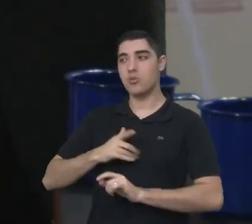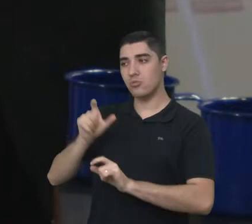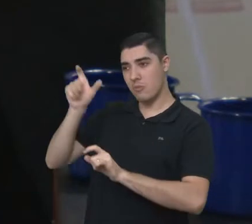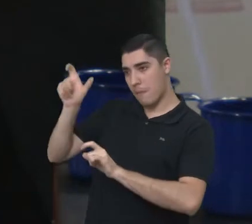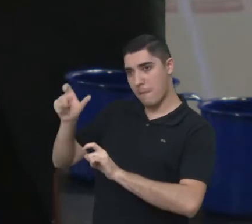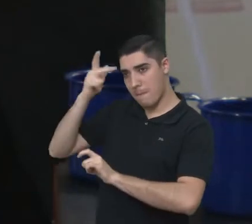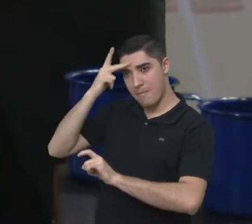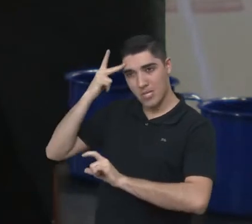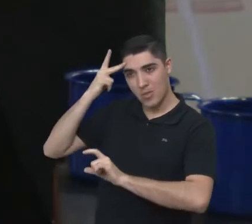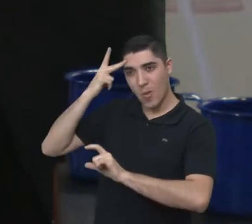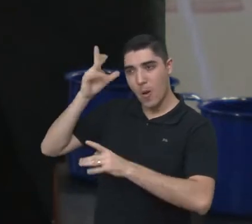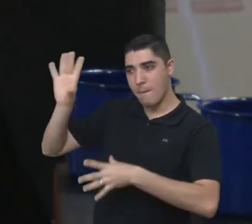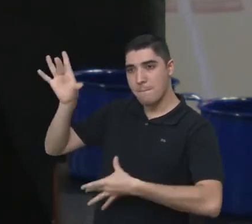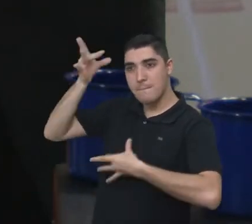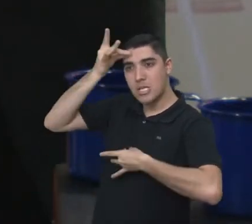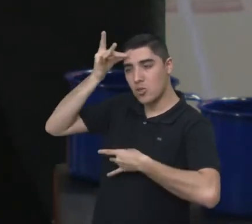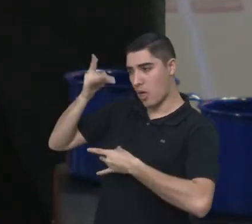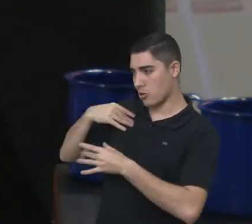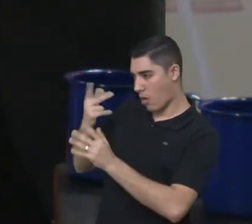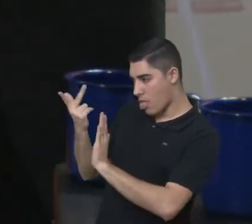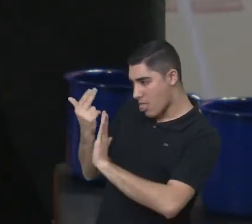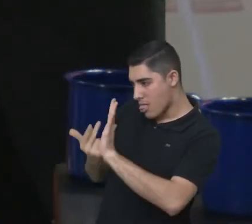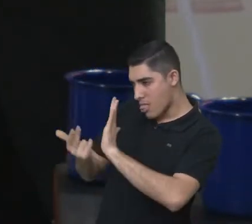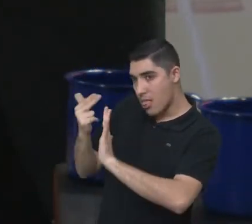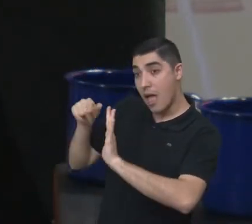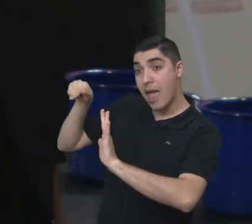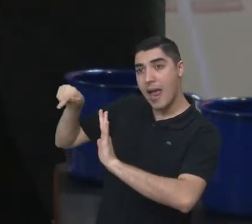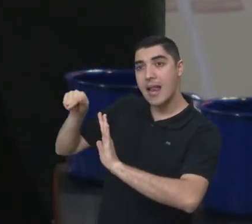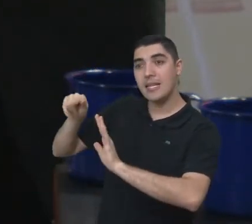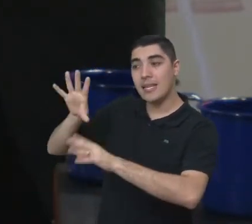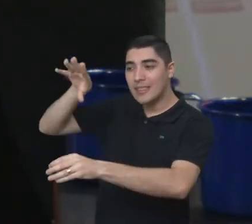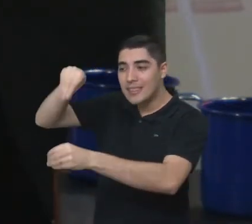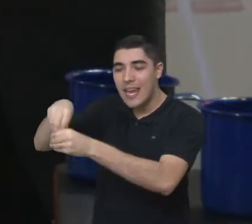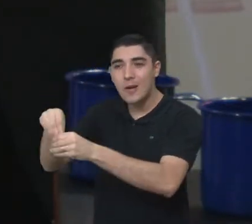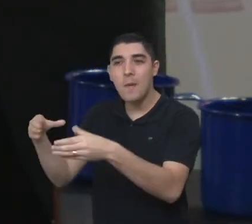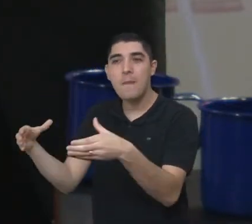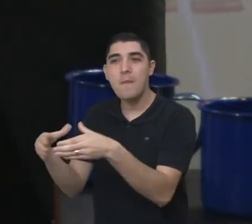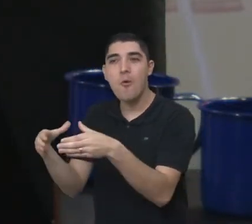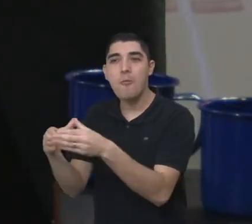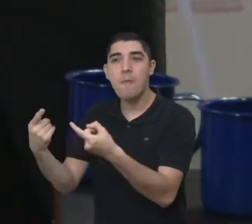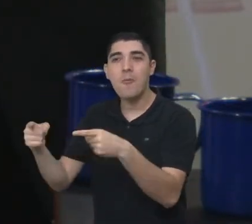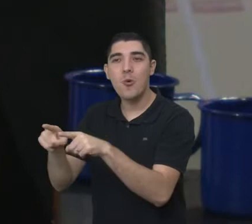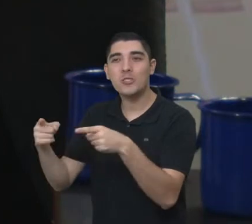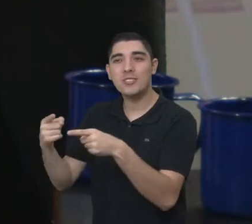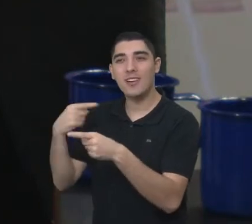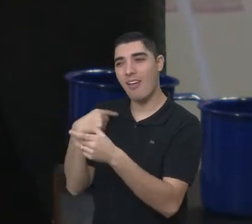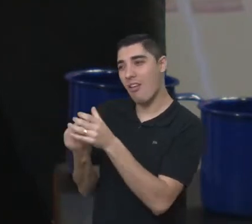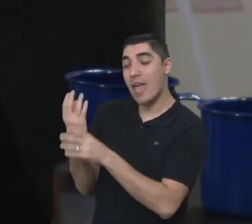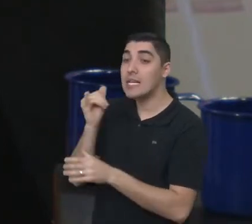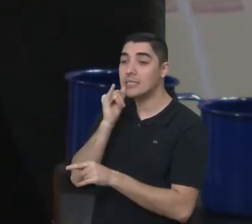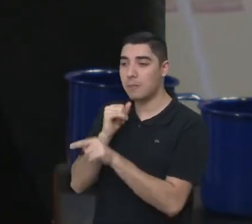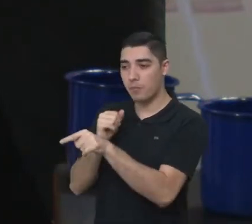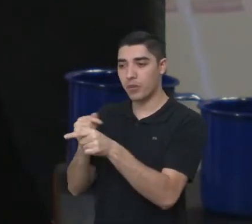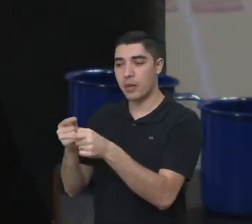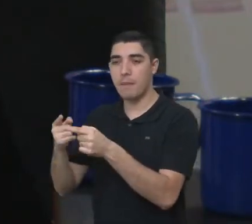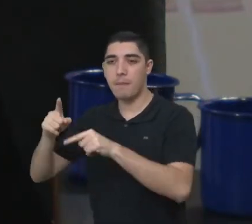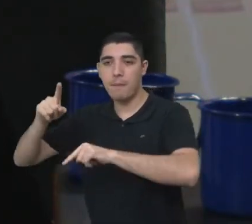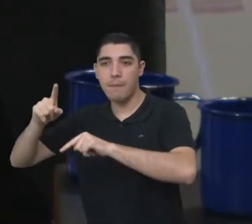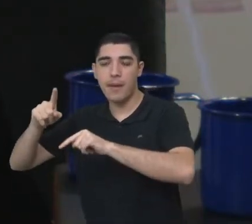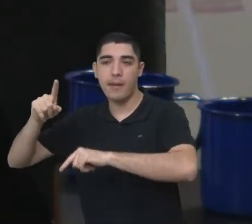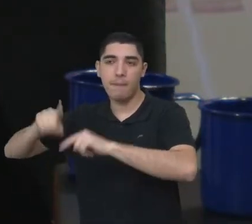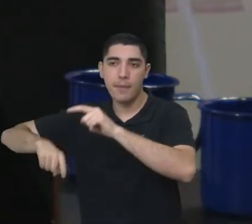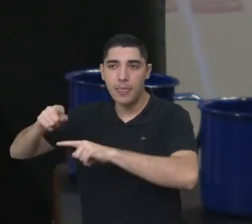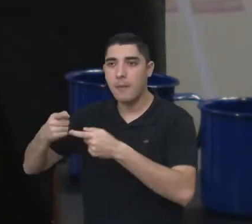instrumento. Como eu estou imersa nesse universo, eu gosto de desenhar, eu conheço os instrumentos, eu conheço